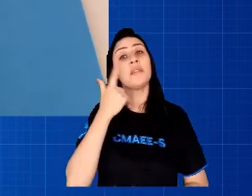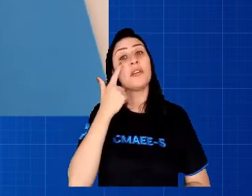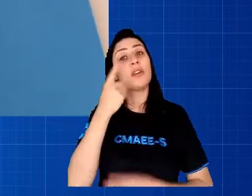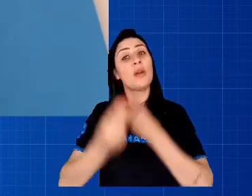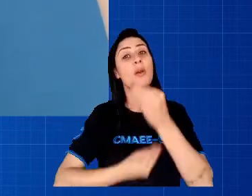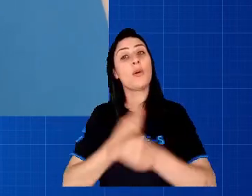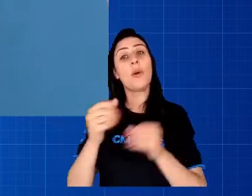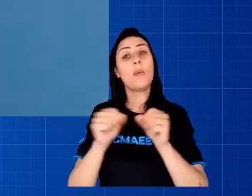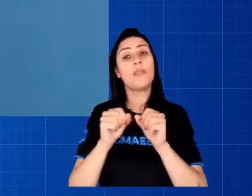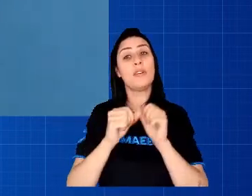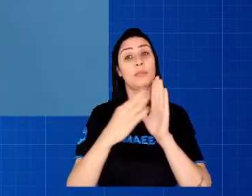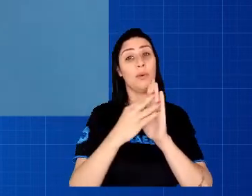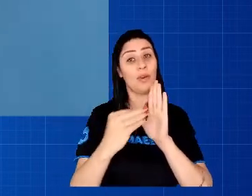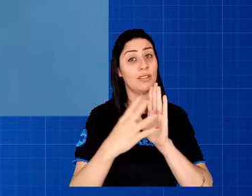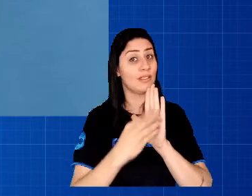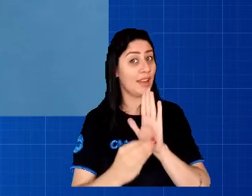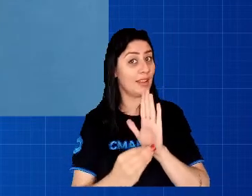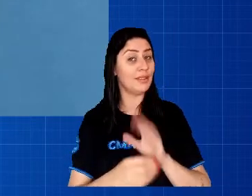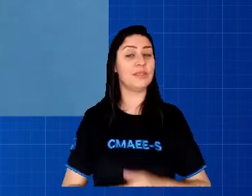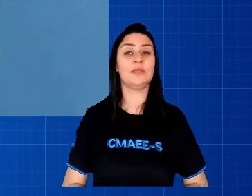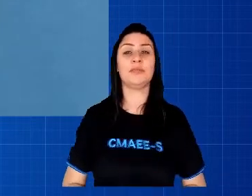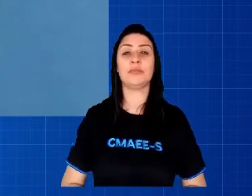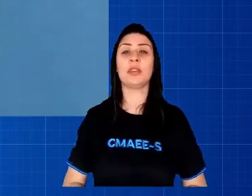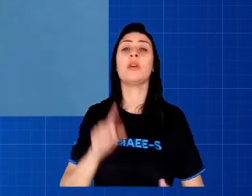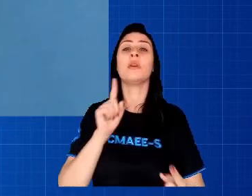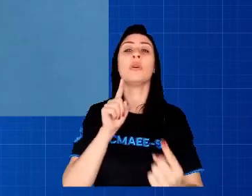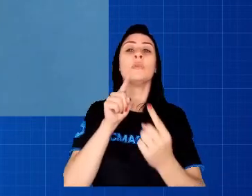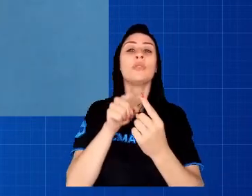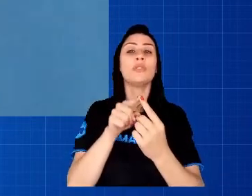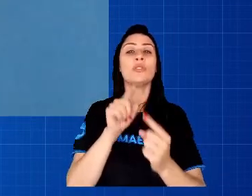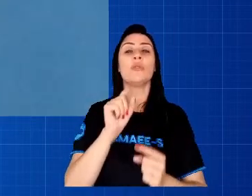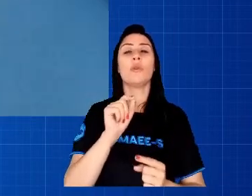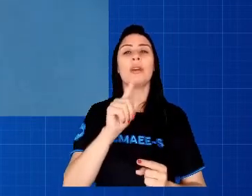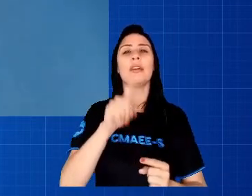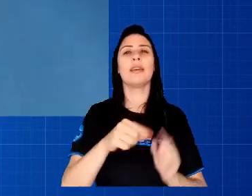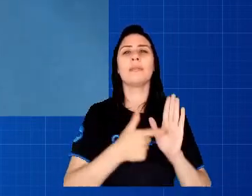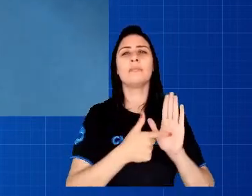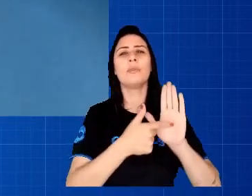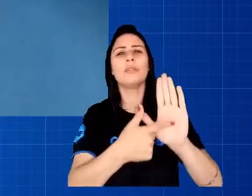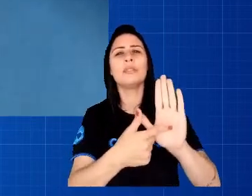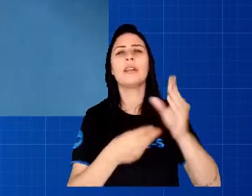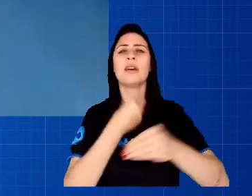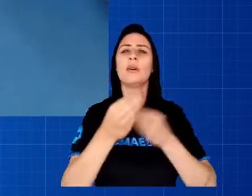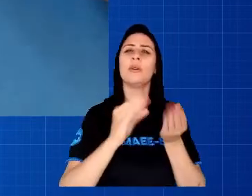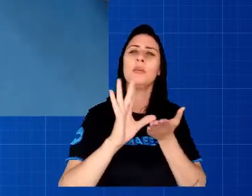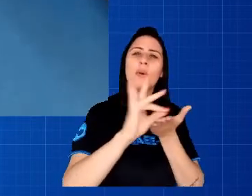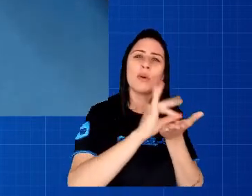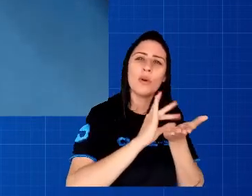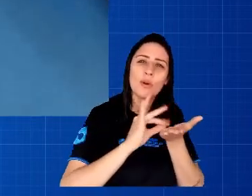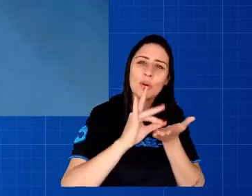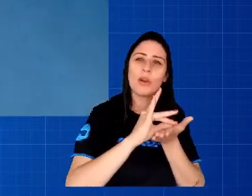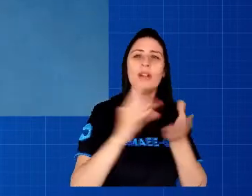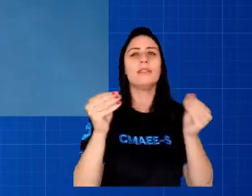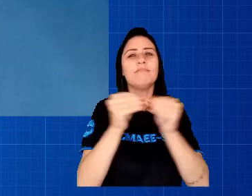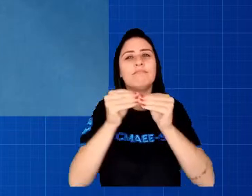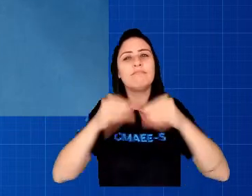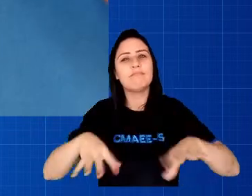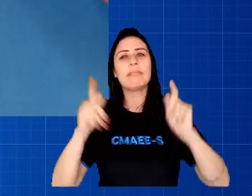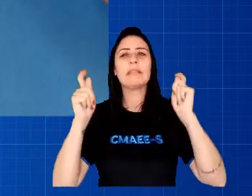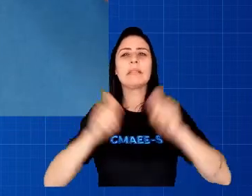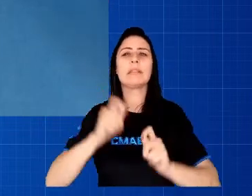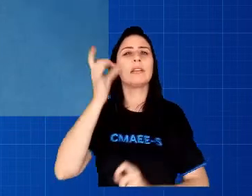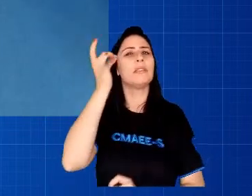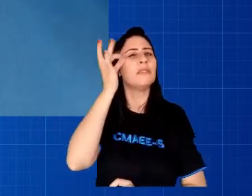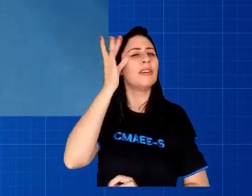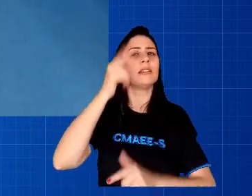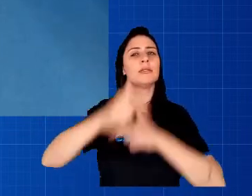na aplicação do modelo? O objetivo aqui é demonstrar como a colagem da casca do ovo pode facilitar o